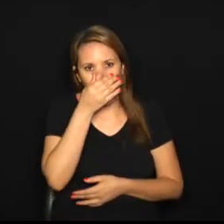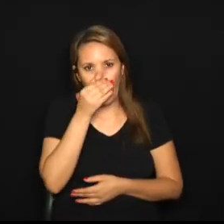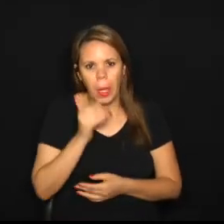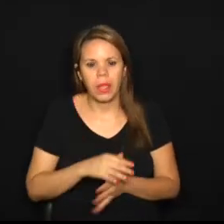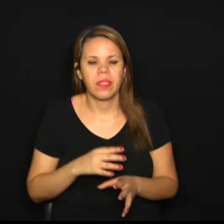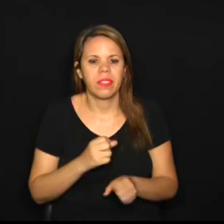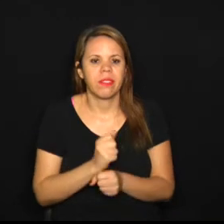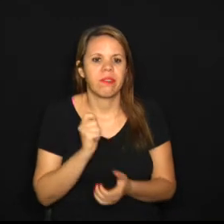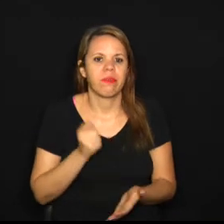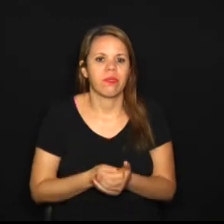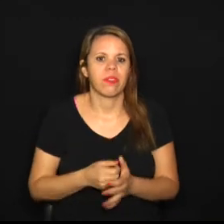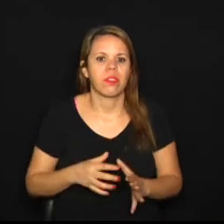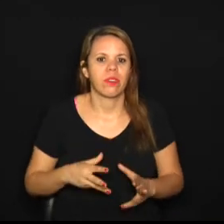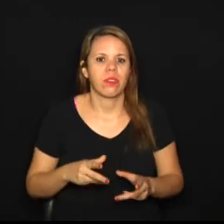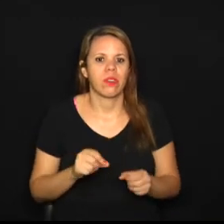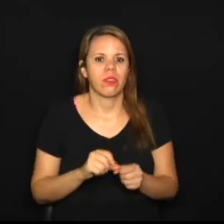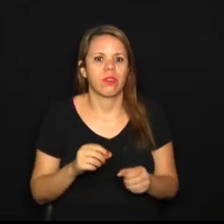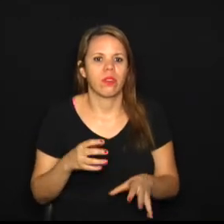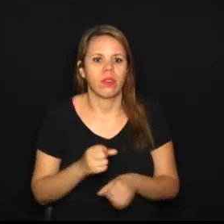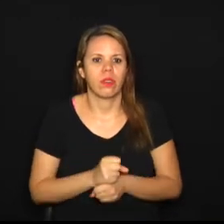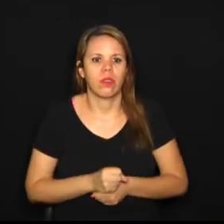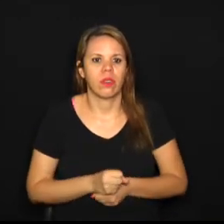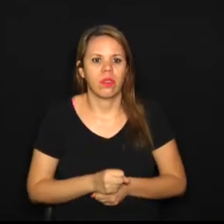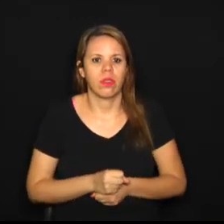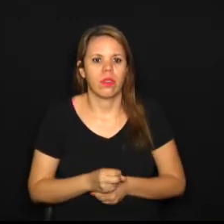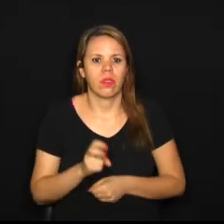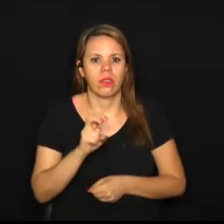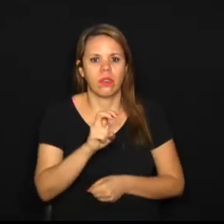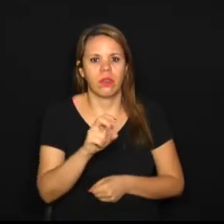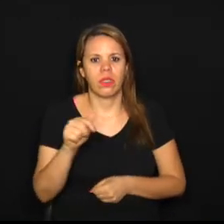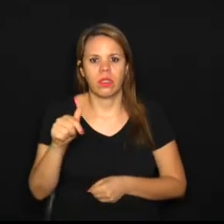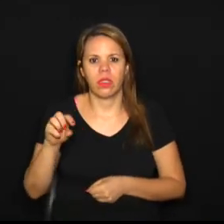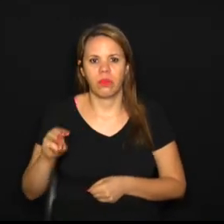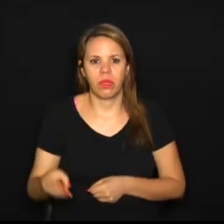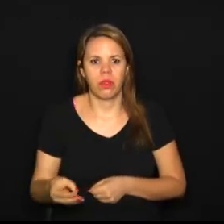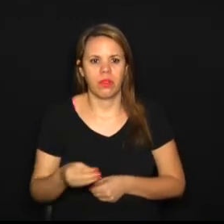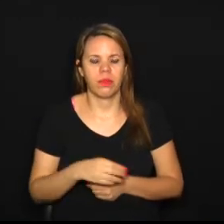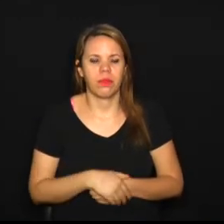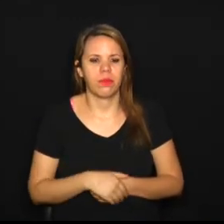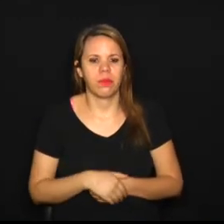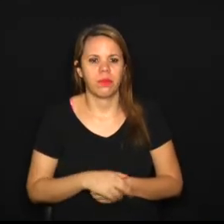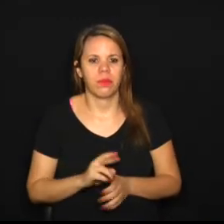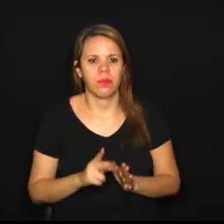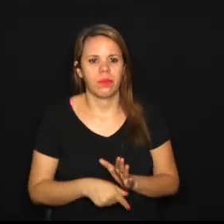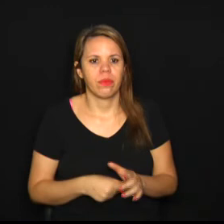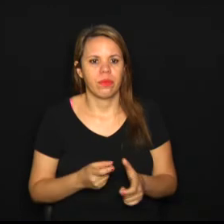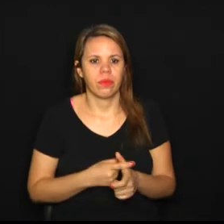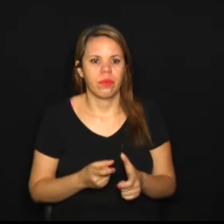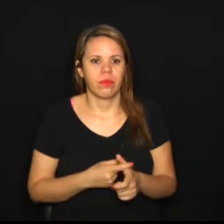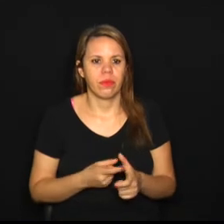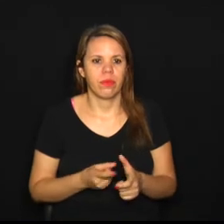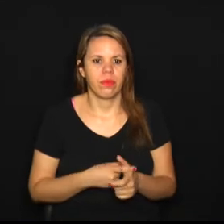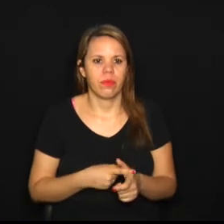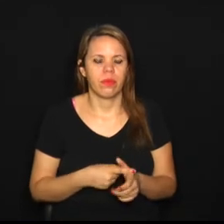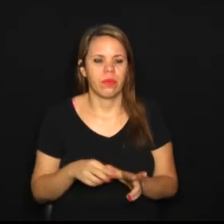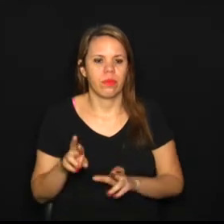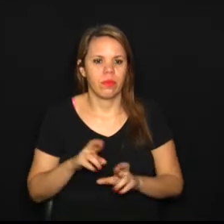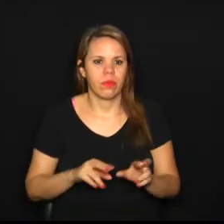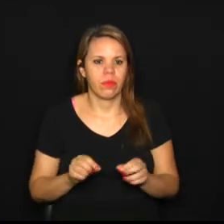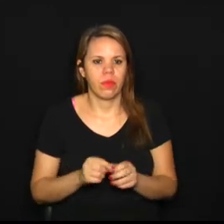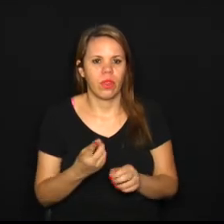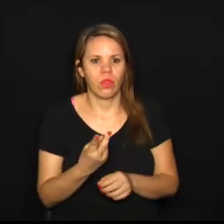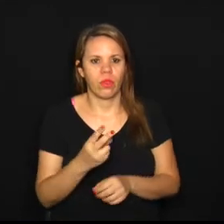liquidou e pagou também o total empenhado de 57 milhões. Outras despesas correntes, a previsão orçamentária era de